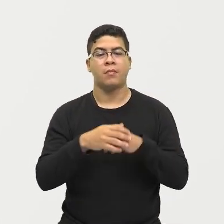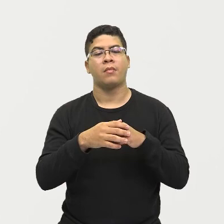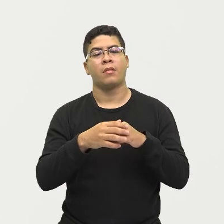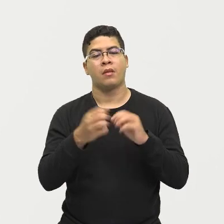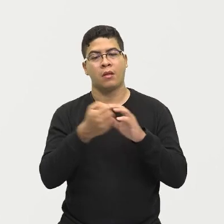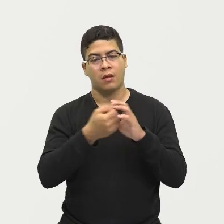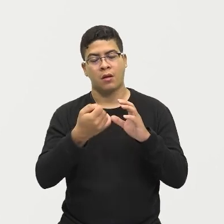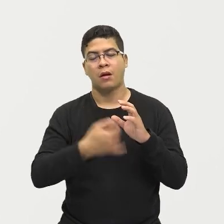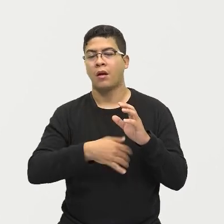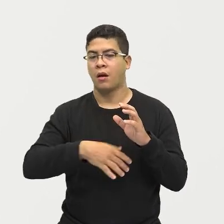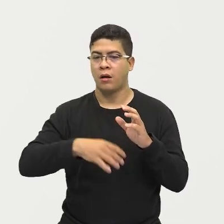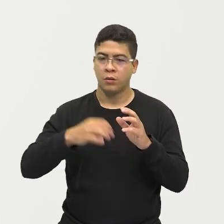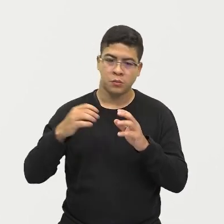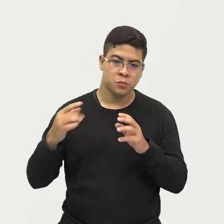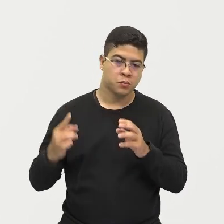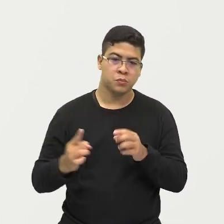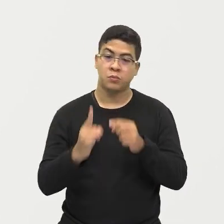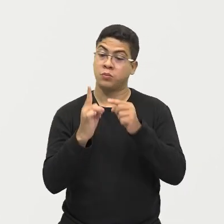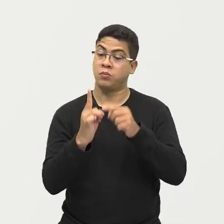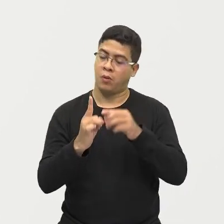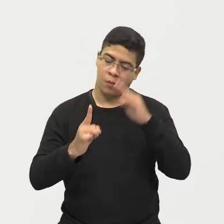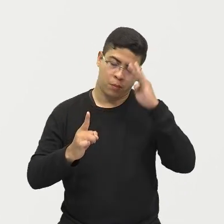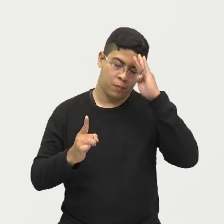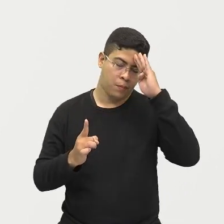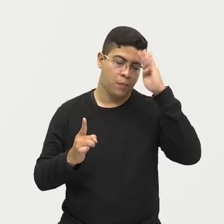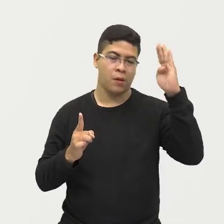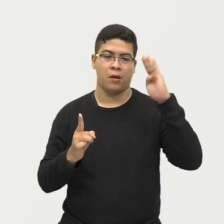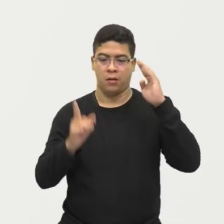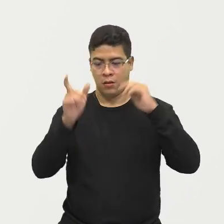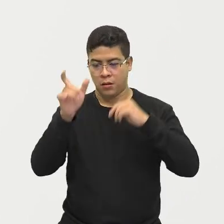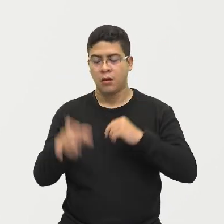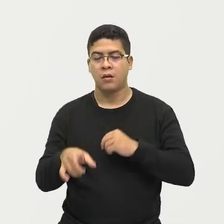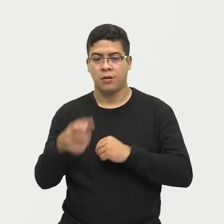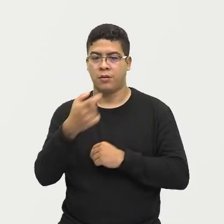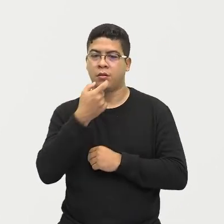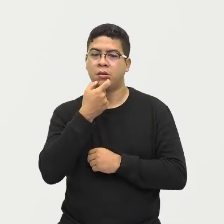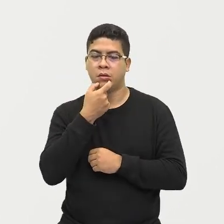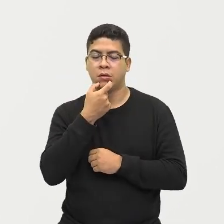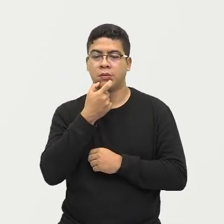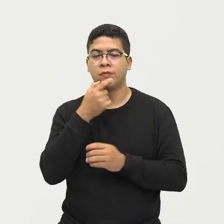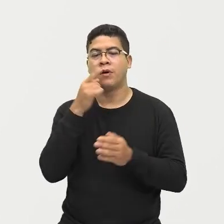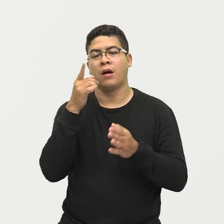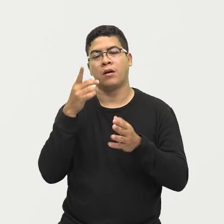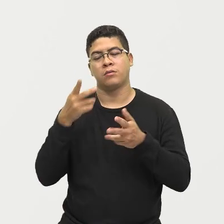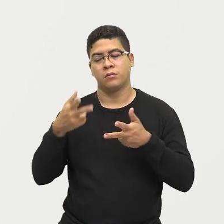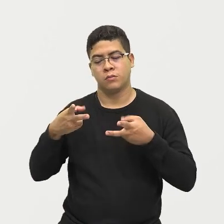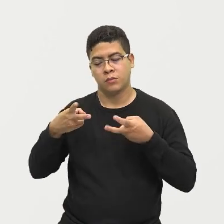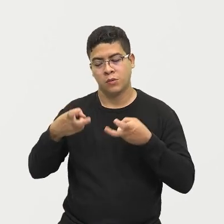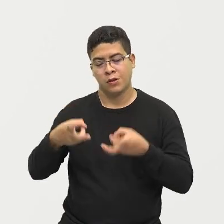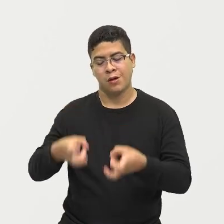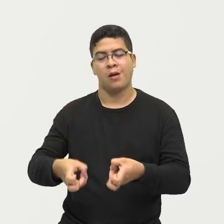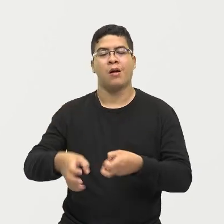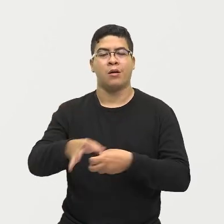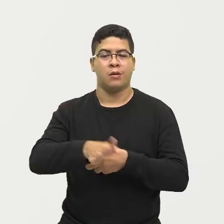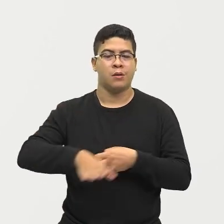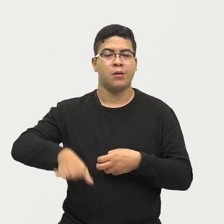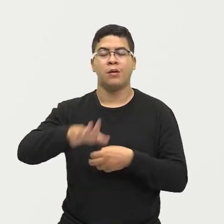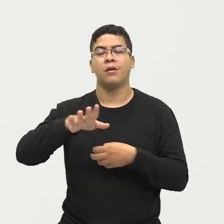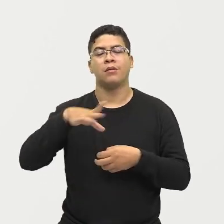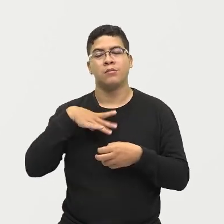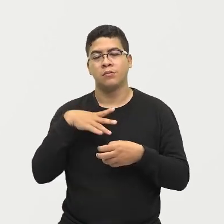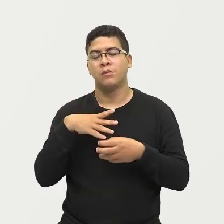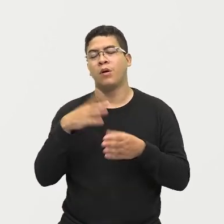no Brasil, ele é um dos mais importantes. Vai explorar a cultura brasileira ao longo de suas obras,